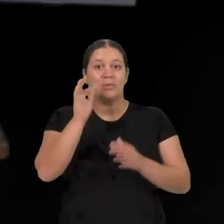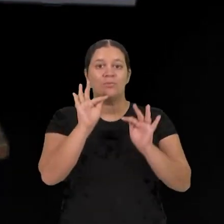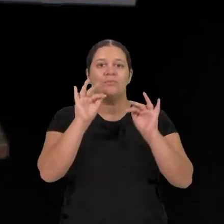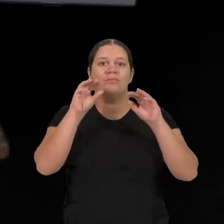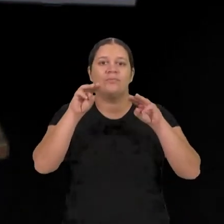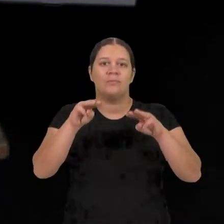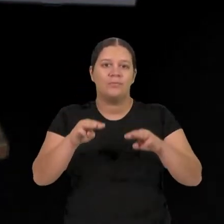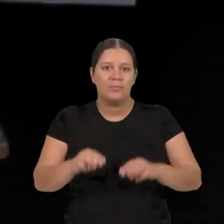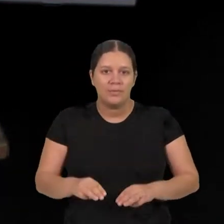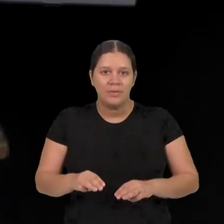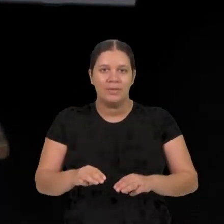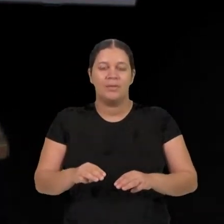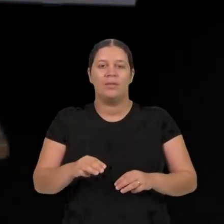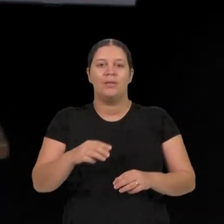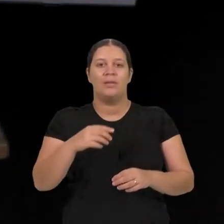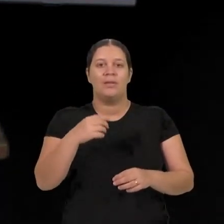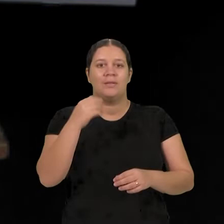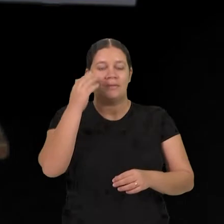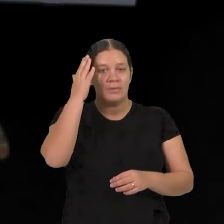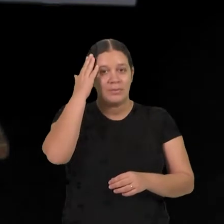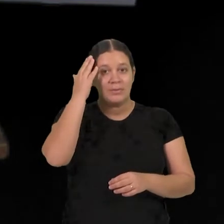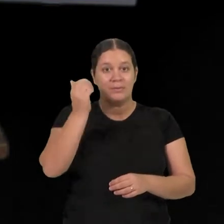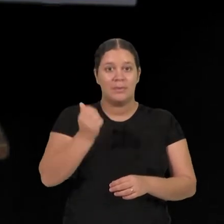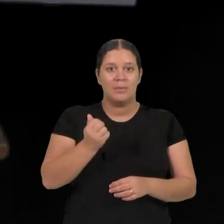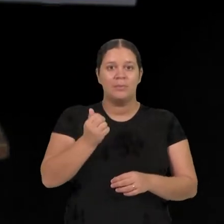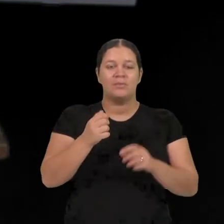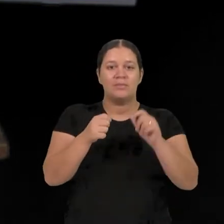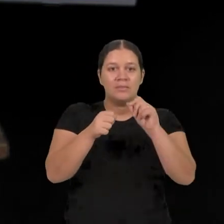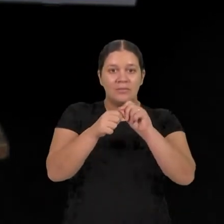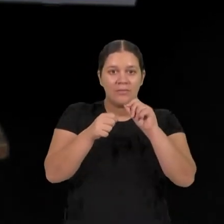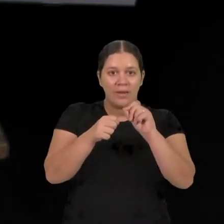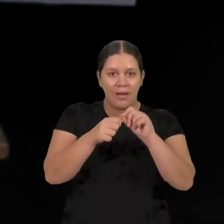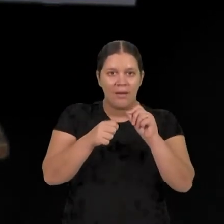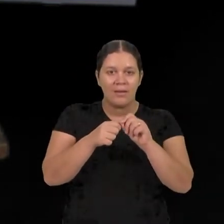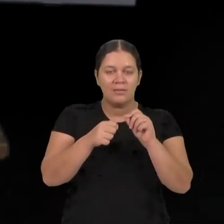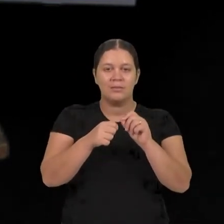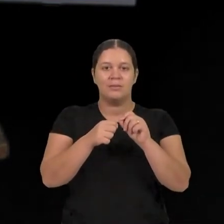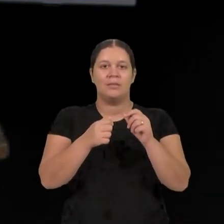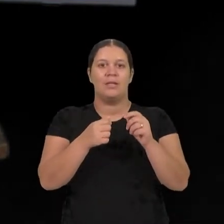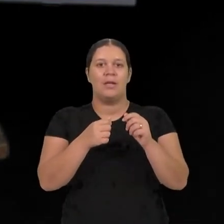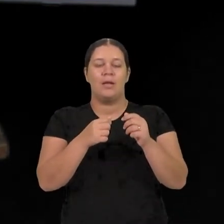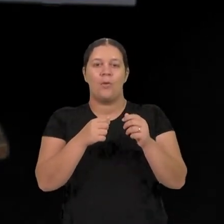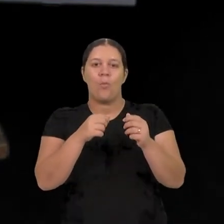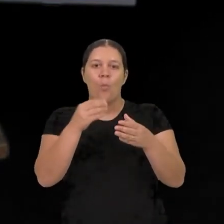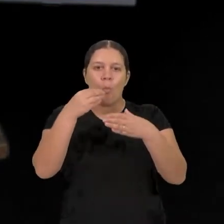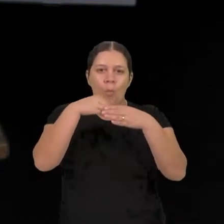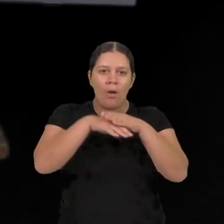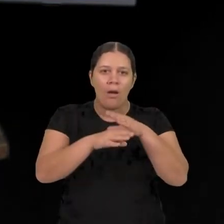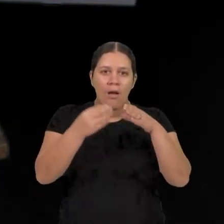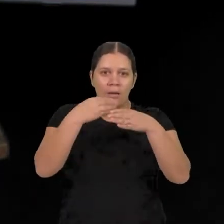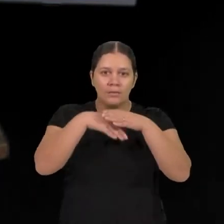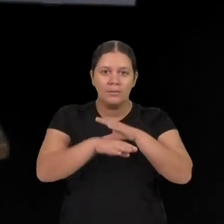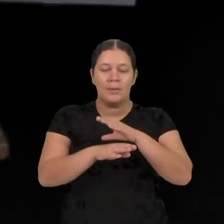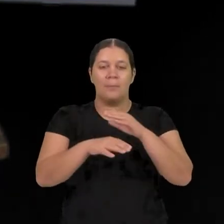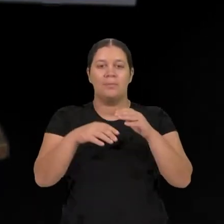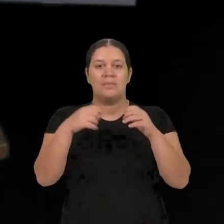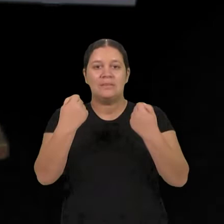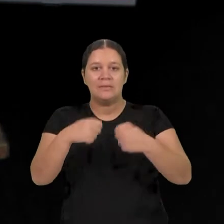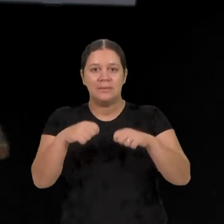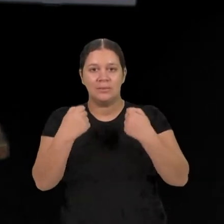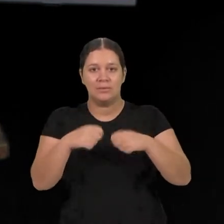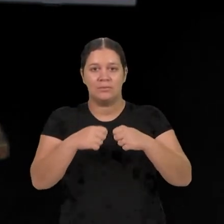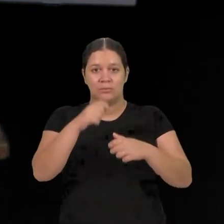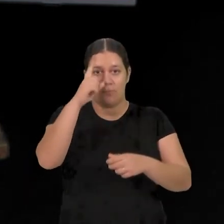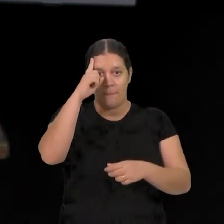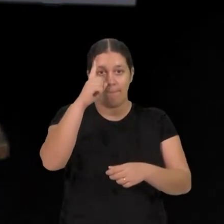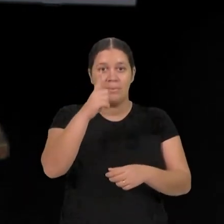é, se os retículos produzem, tá? Os retículos armazenam, mas tem que mandar para